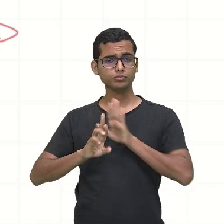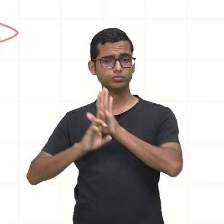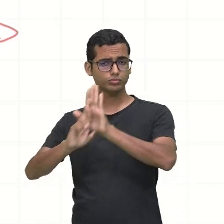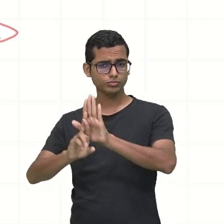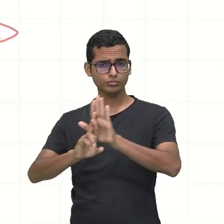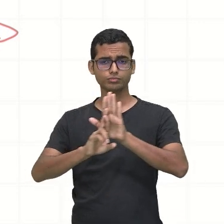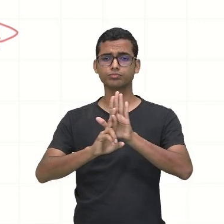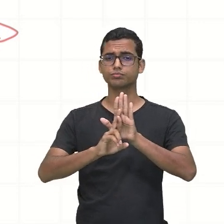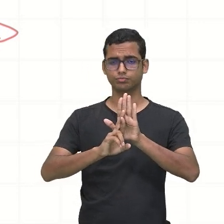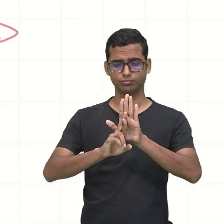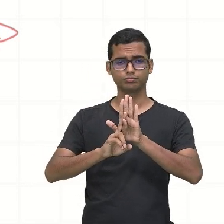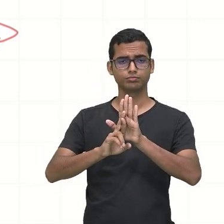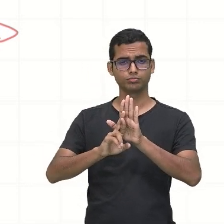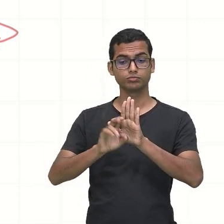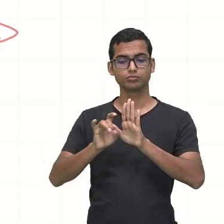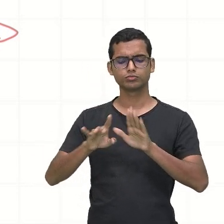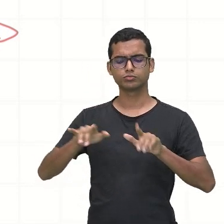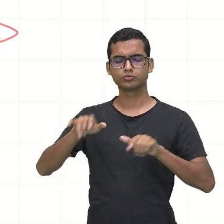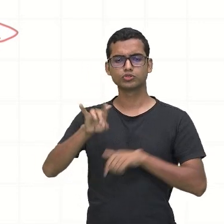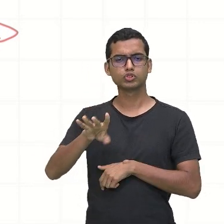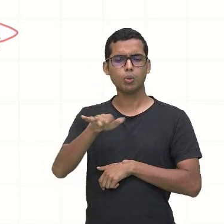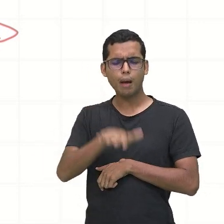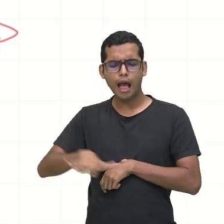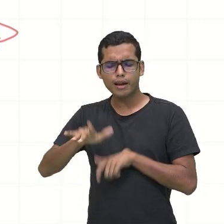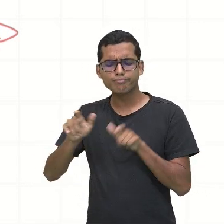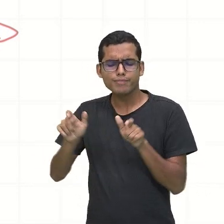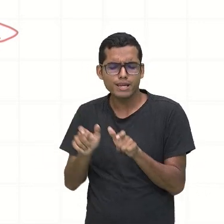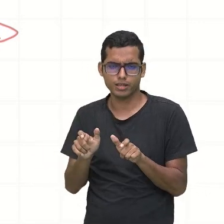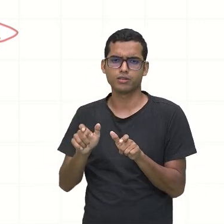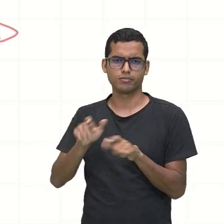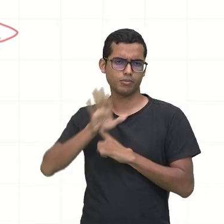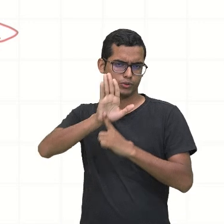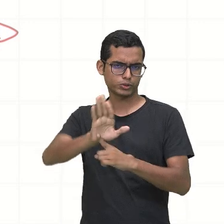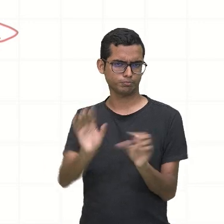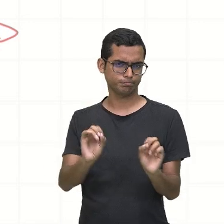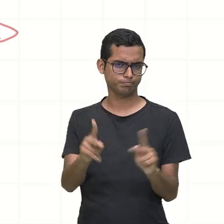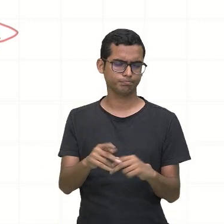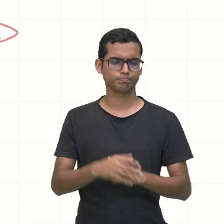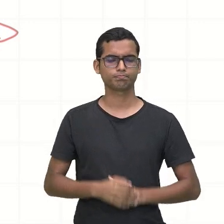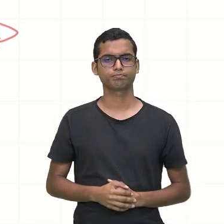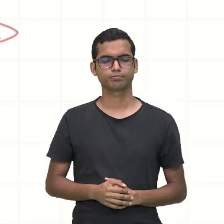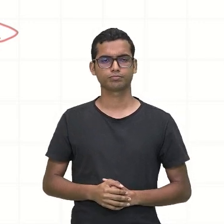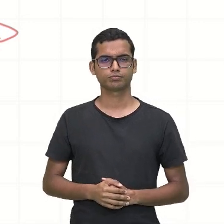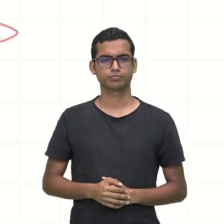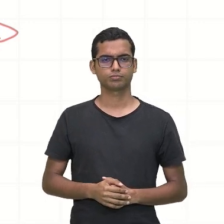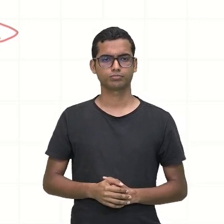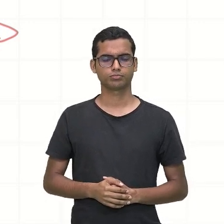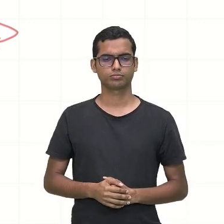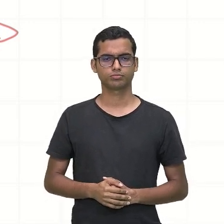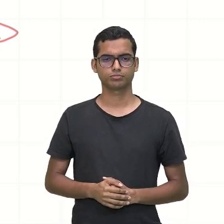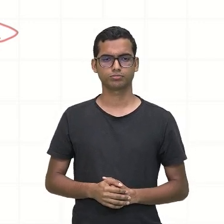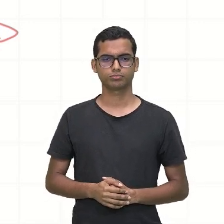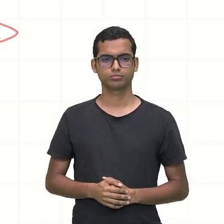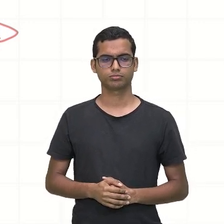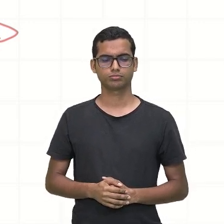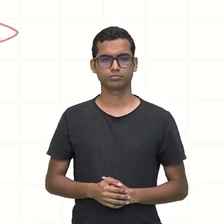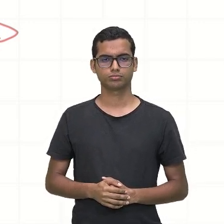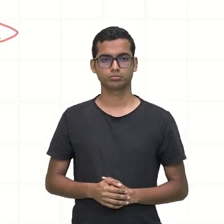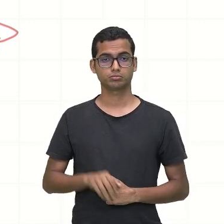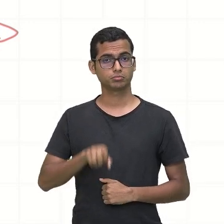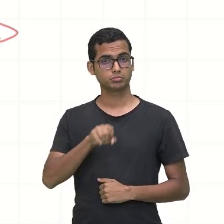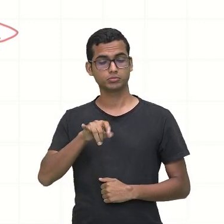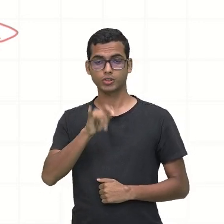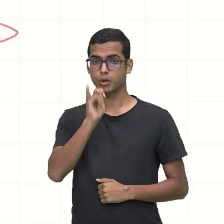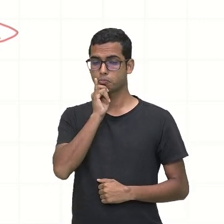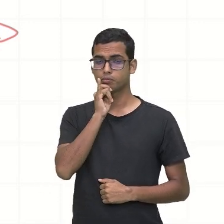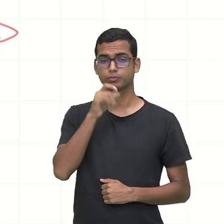representação de uma parte desse plano. Tudo bem? Bom, meus queridos alunos, mas se porventura